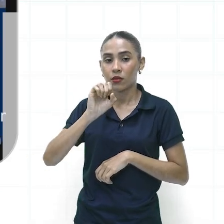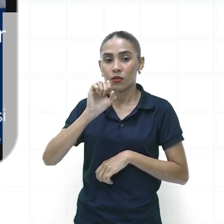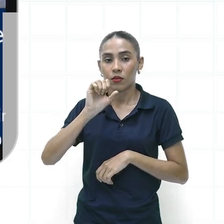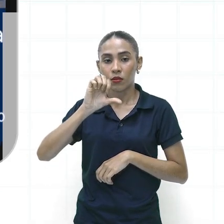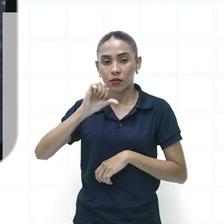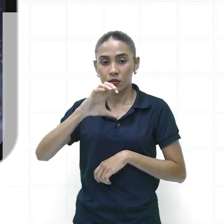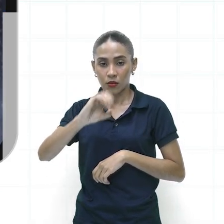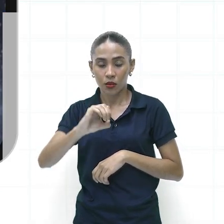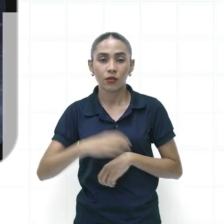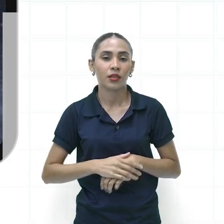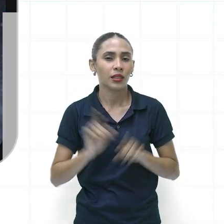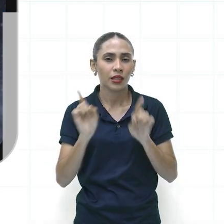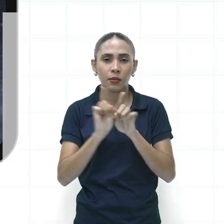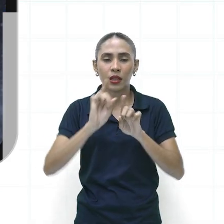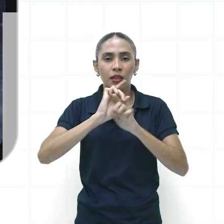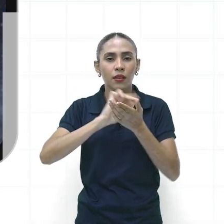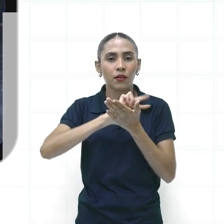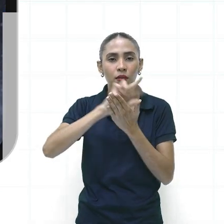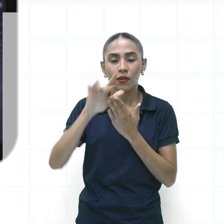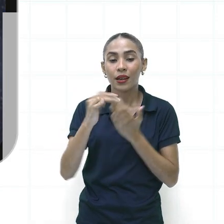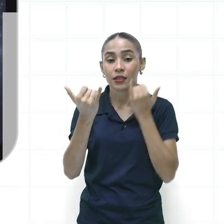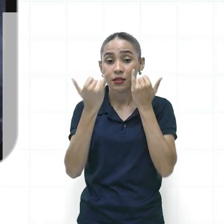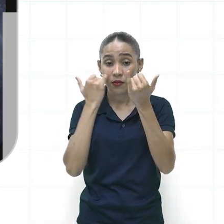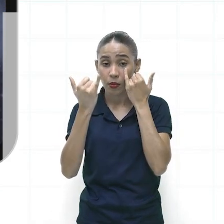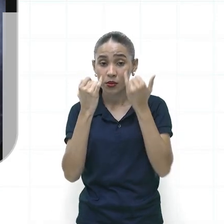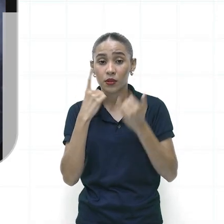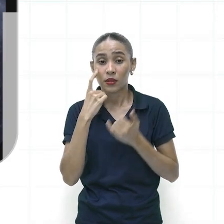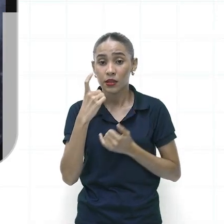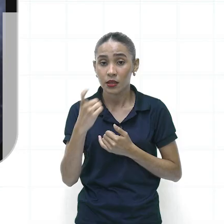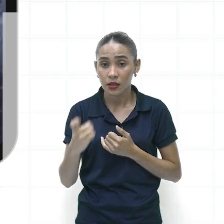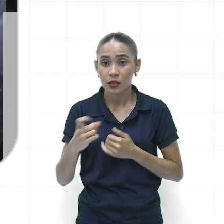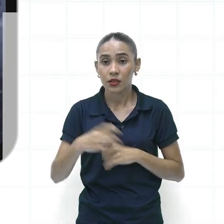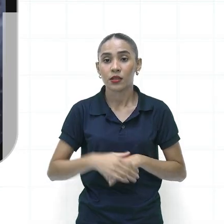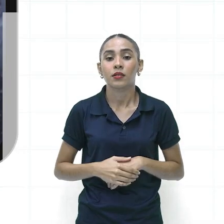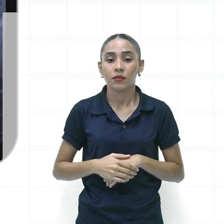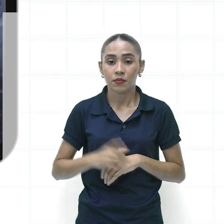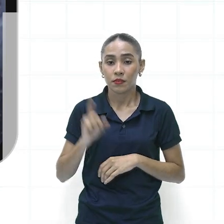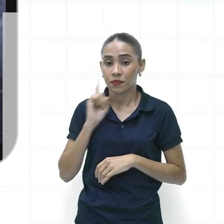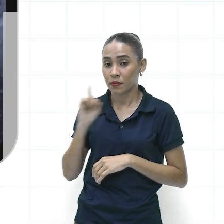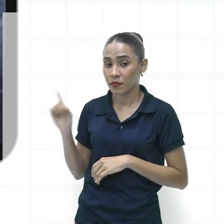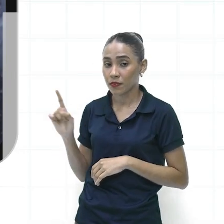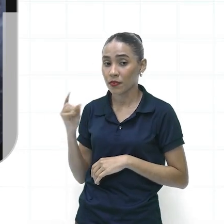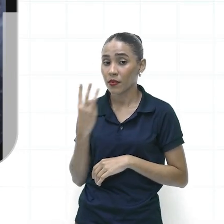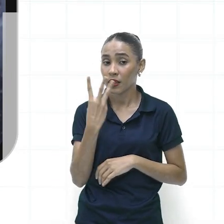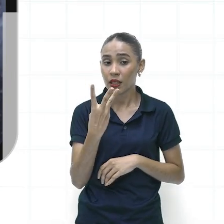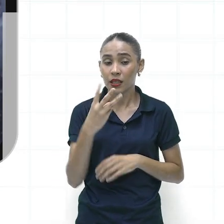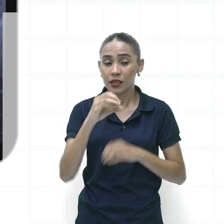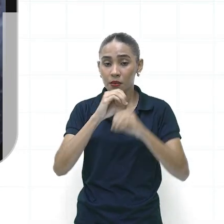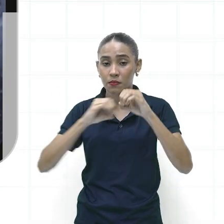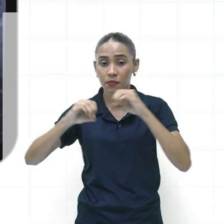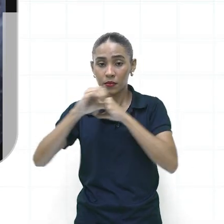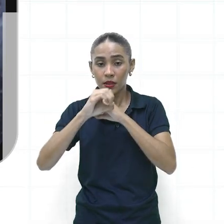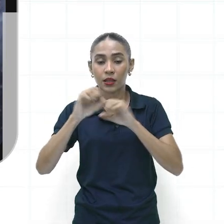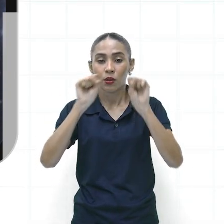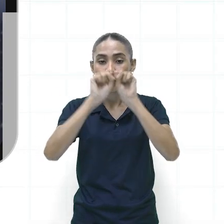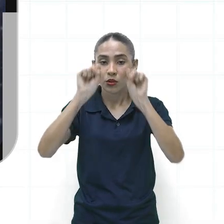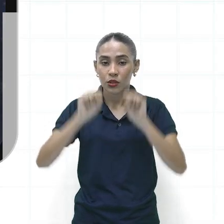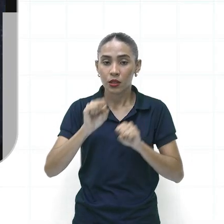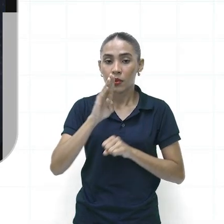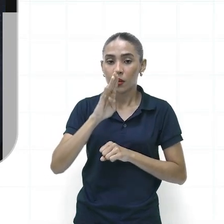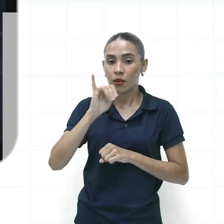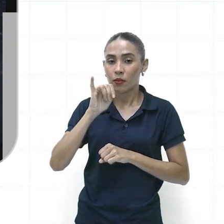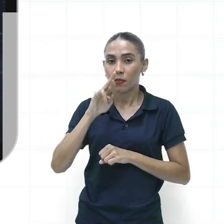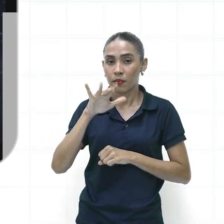planetas, né? E tem muitas outras informações interessantes. Olha aqui, olha, 10 novos planetas, incluindo 3 em um sistema